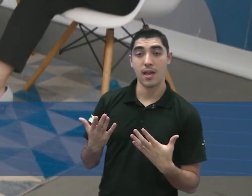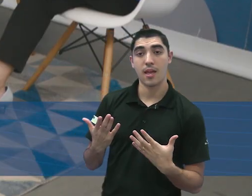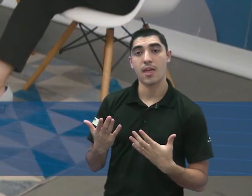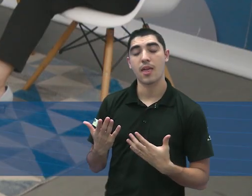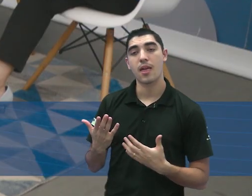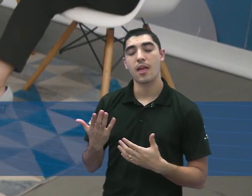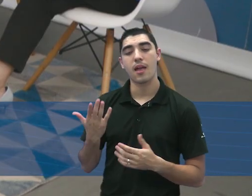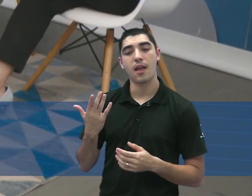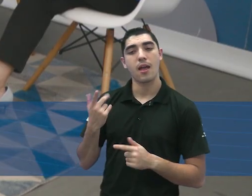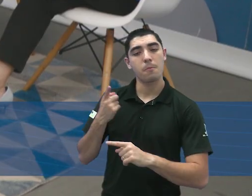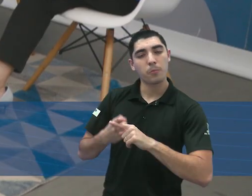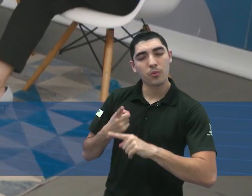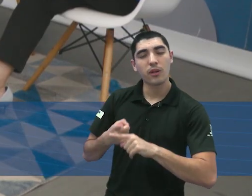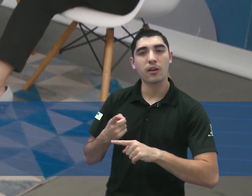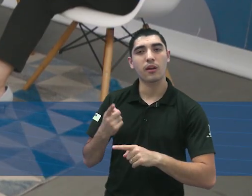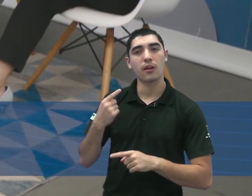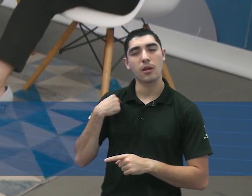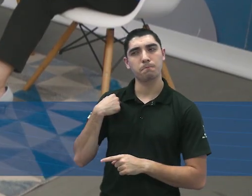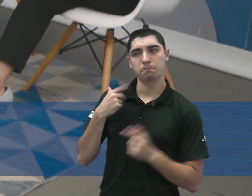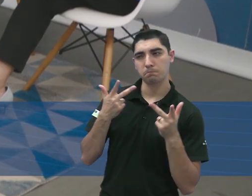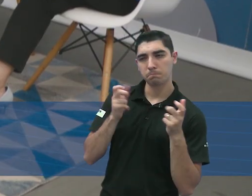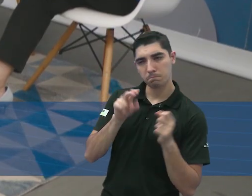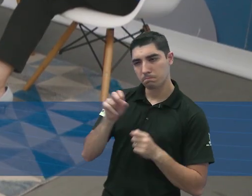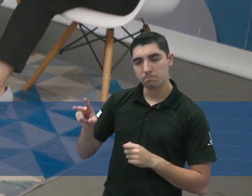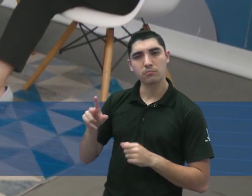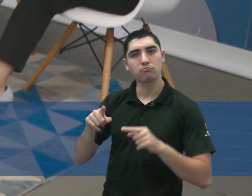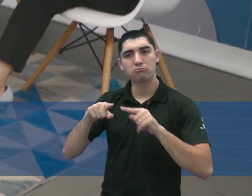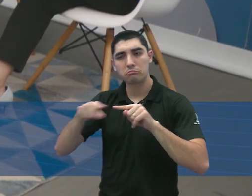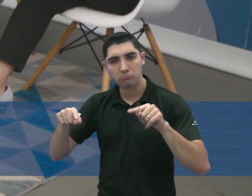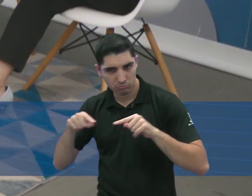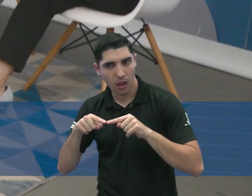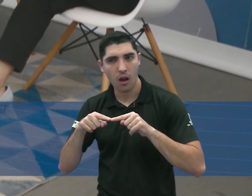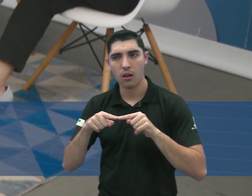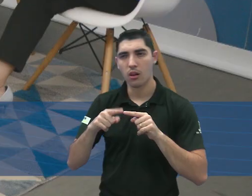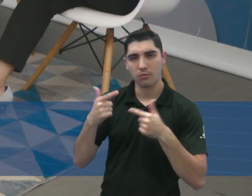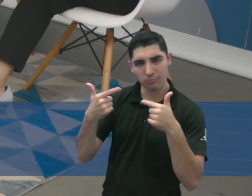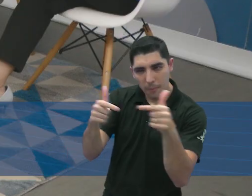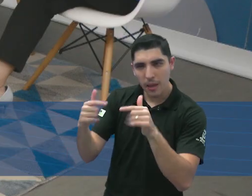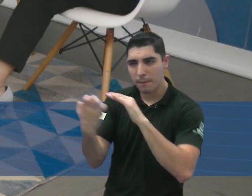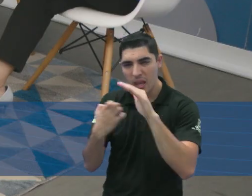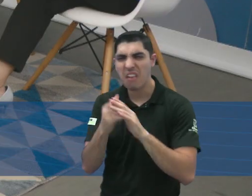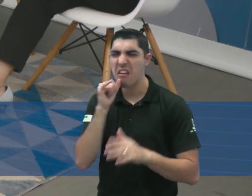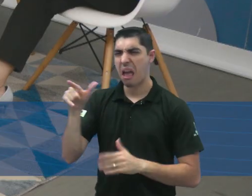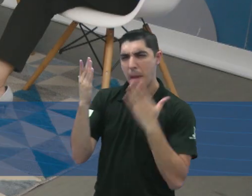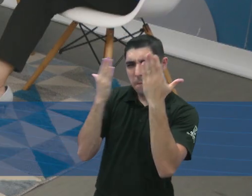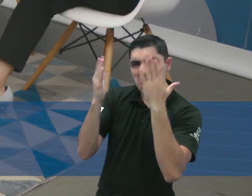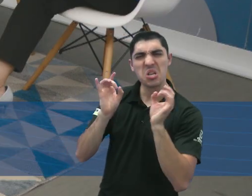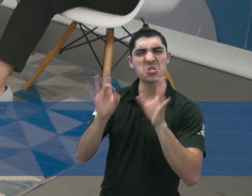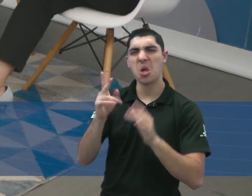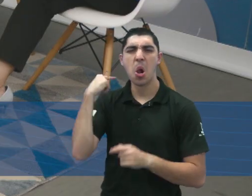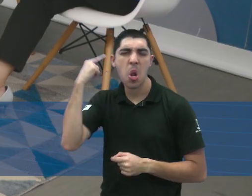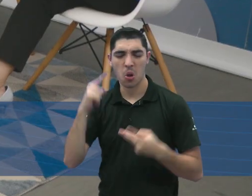lugar, escuto muito, né, na clínica, né, e também nas empresas onde eu já trabalhei, né, psicólogo é coisa de louco,